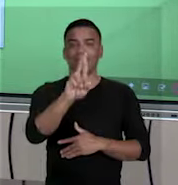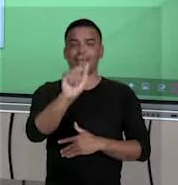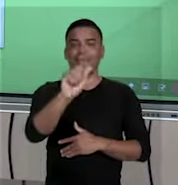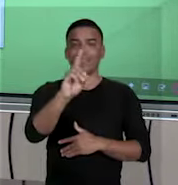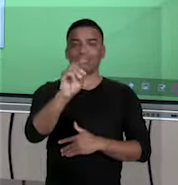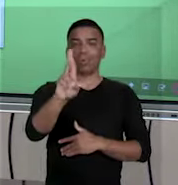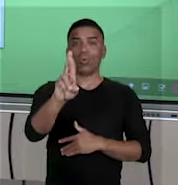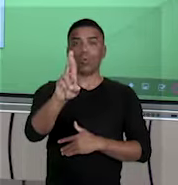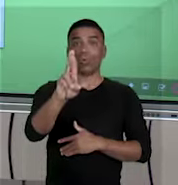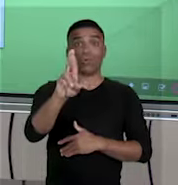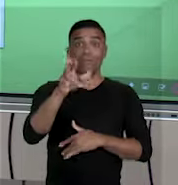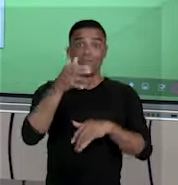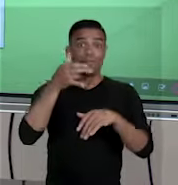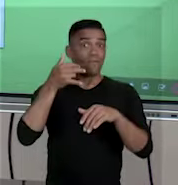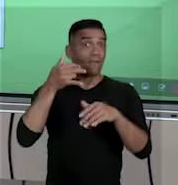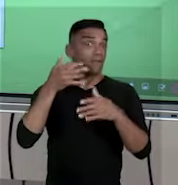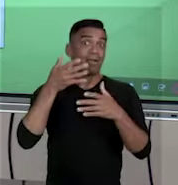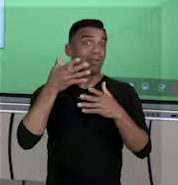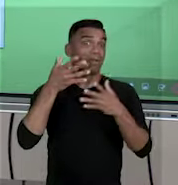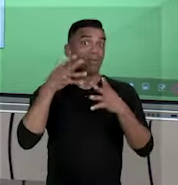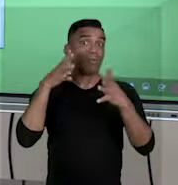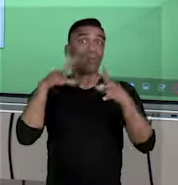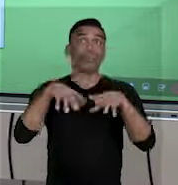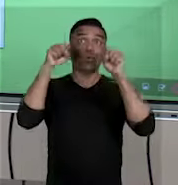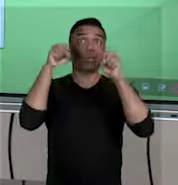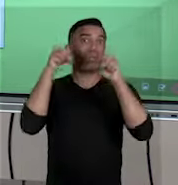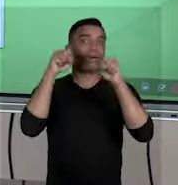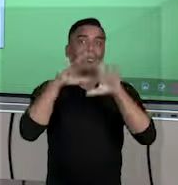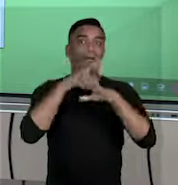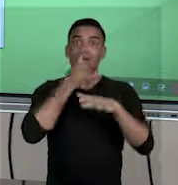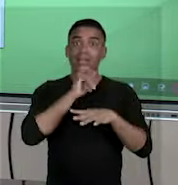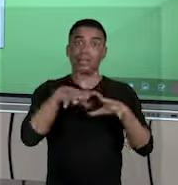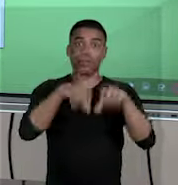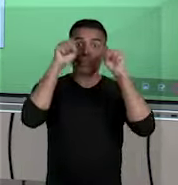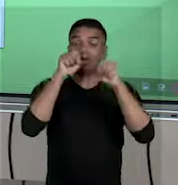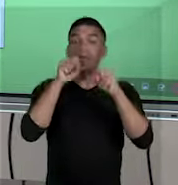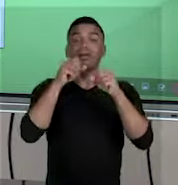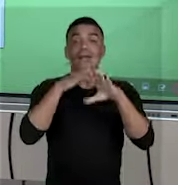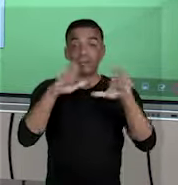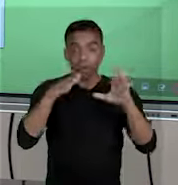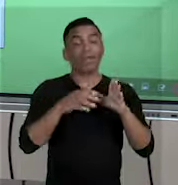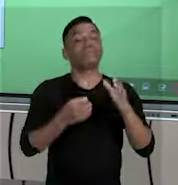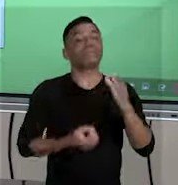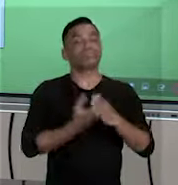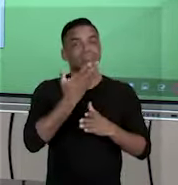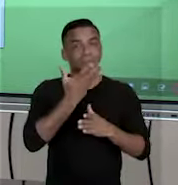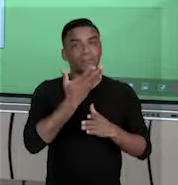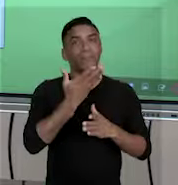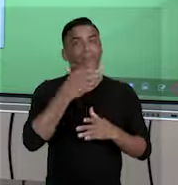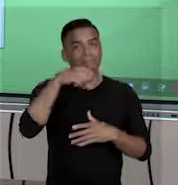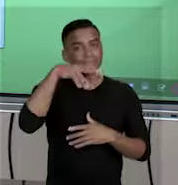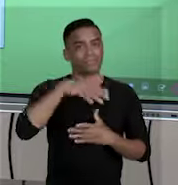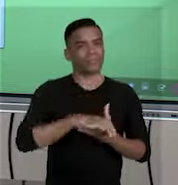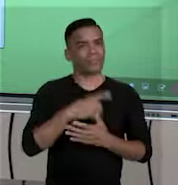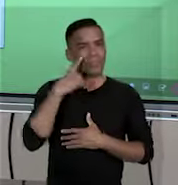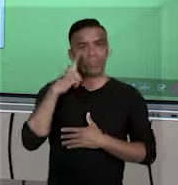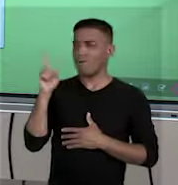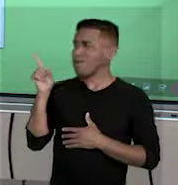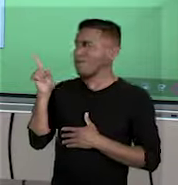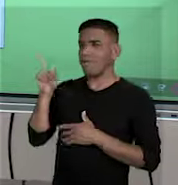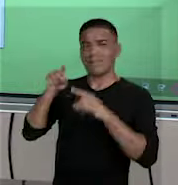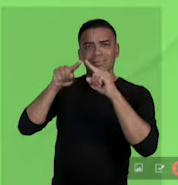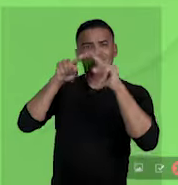faltar. Mas a energia chegou, ela vai ser distribuída. E esse interruptor que vocês estão vendo nesse